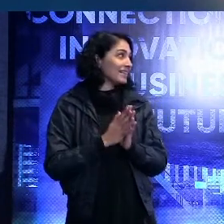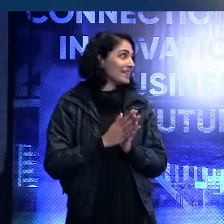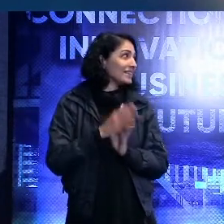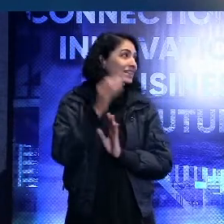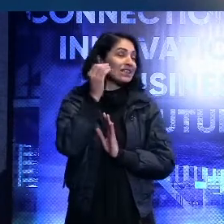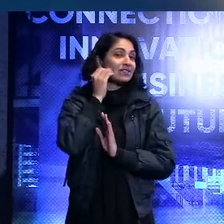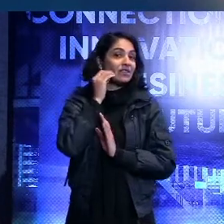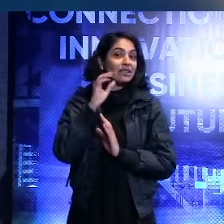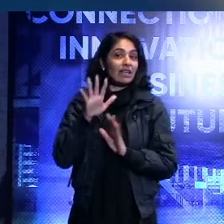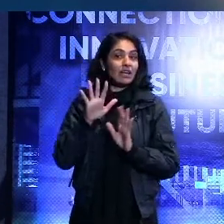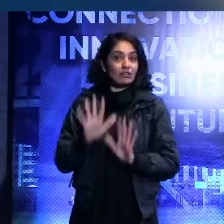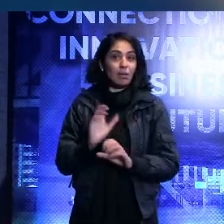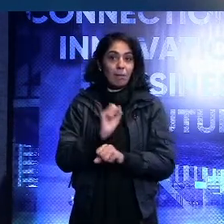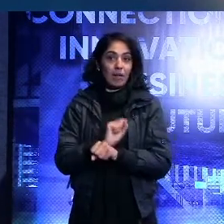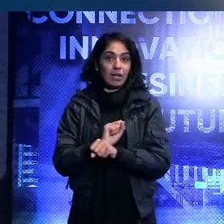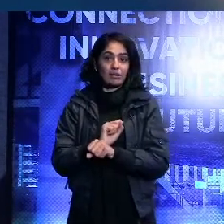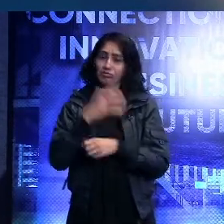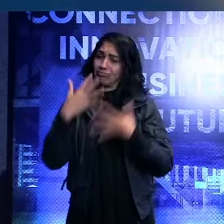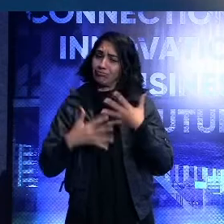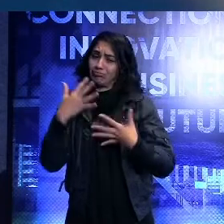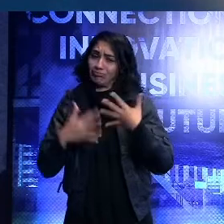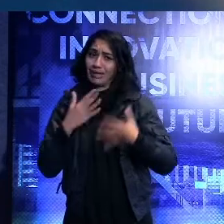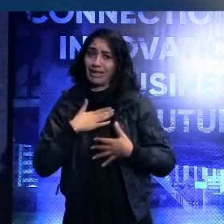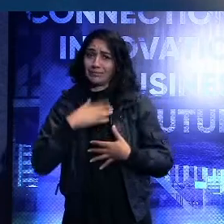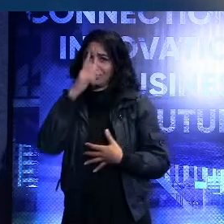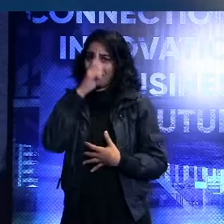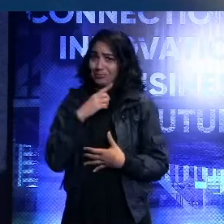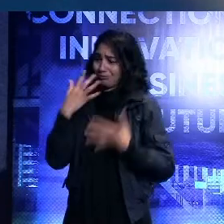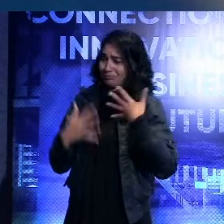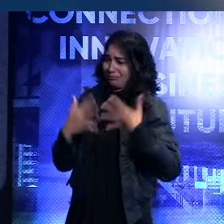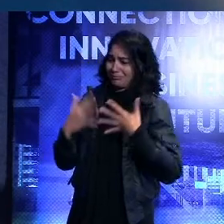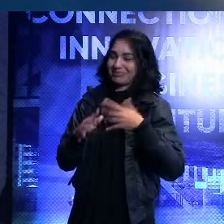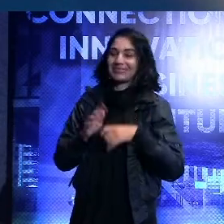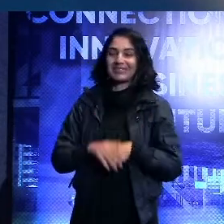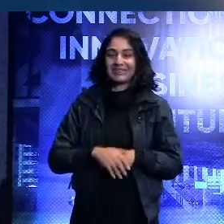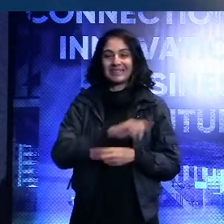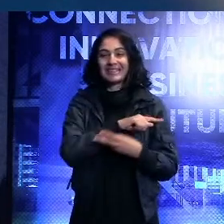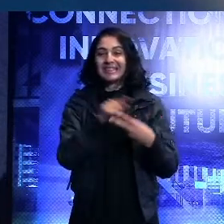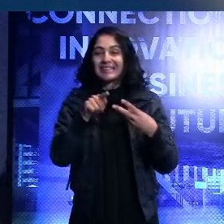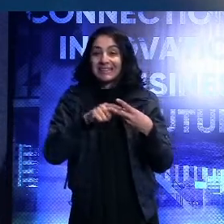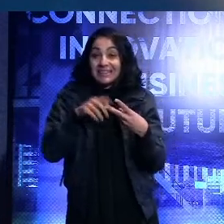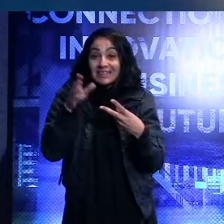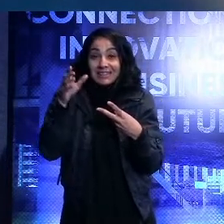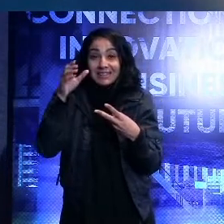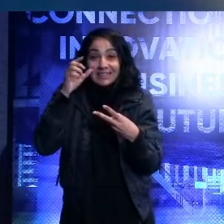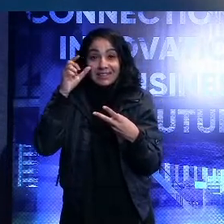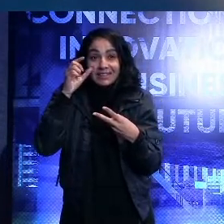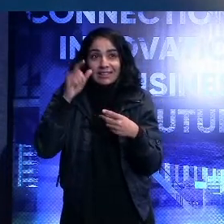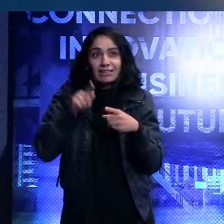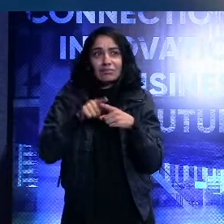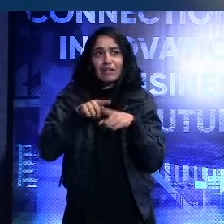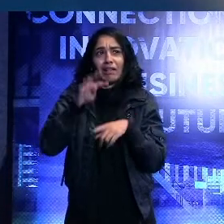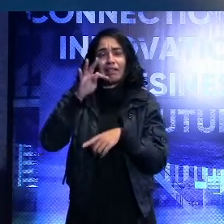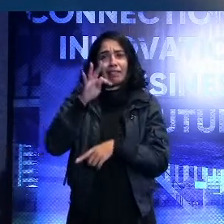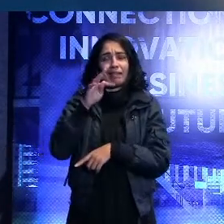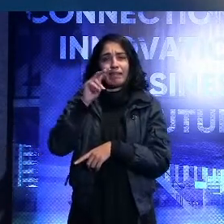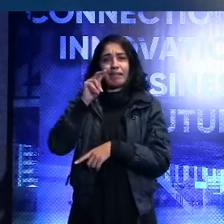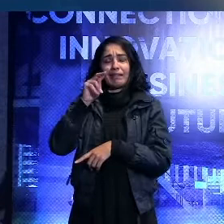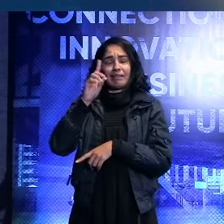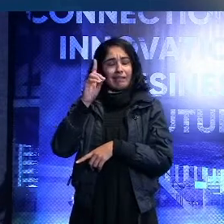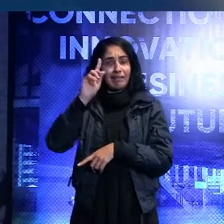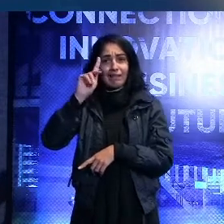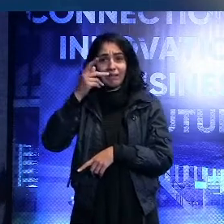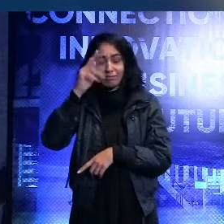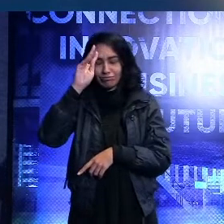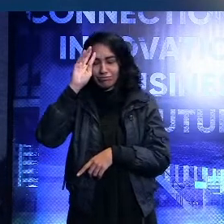mexer muito, porque eu sou bem atrapalhado. E a segunda curiosidade eu esqueci, porque eu tenho TDAH, então déficit de atenção, então eu já